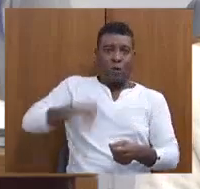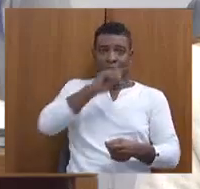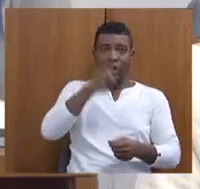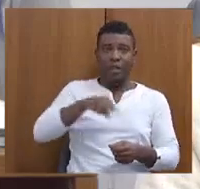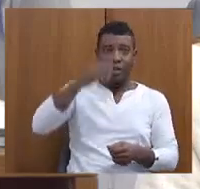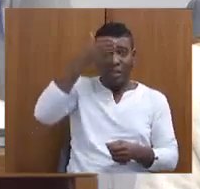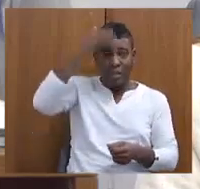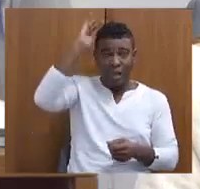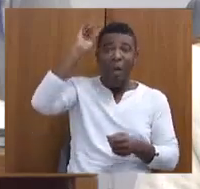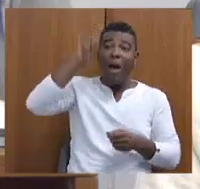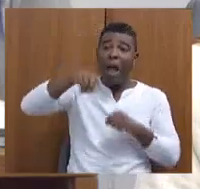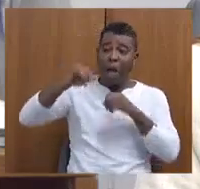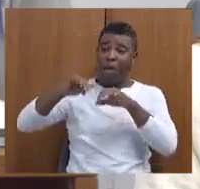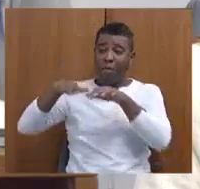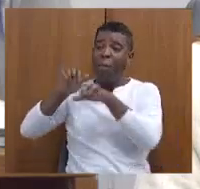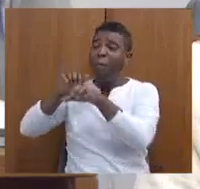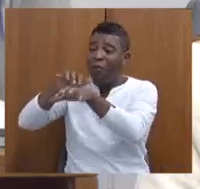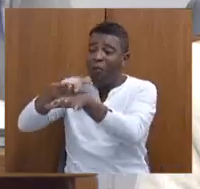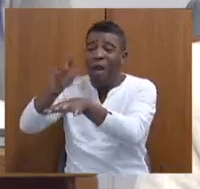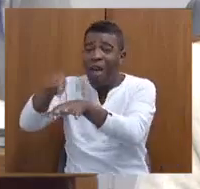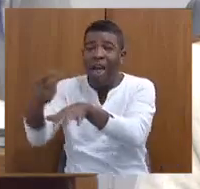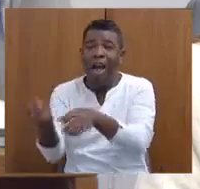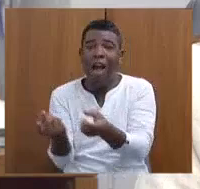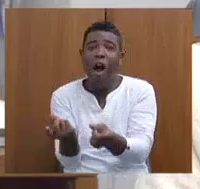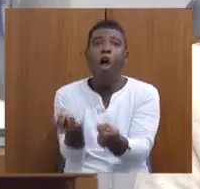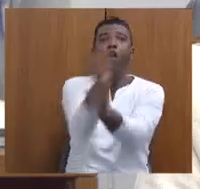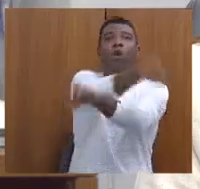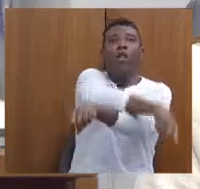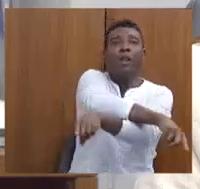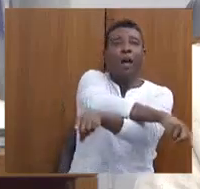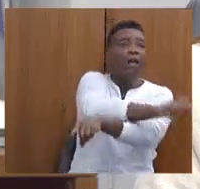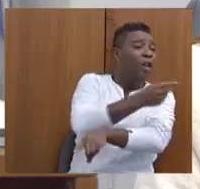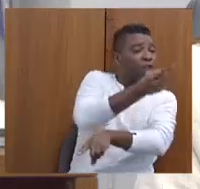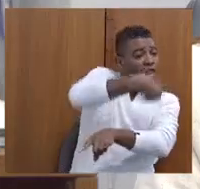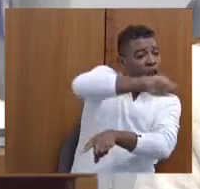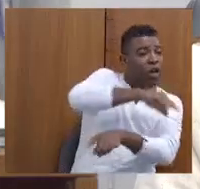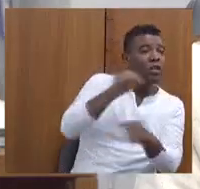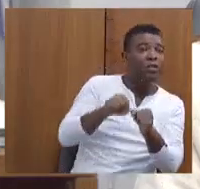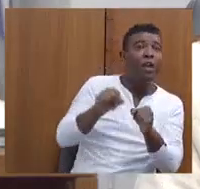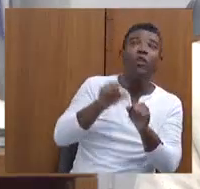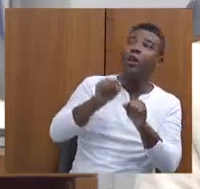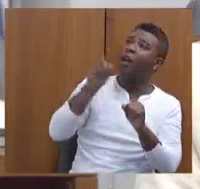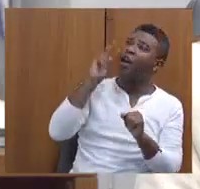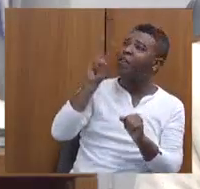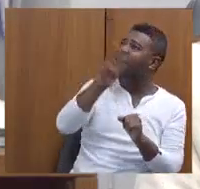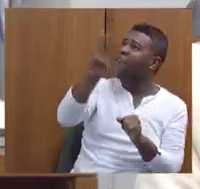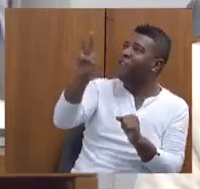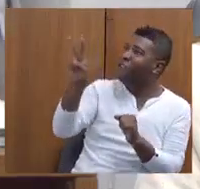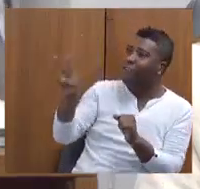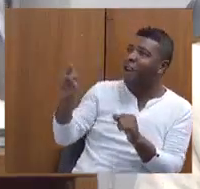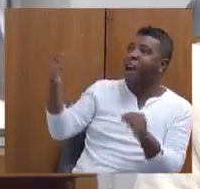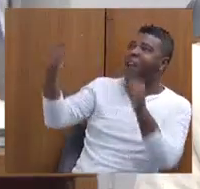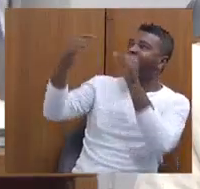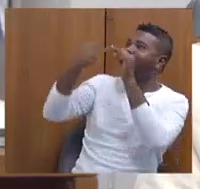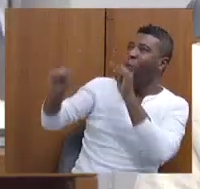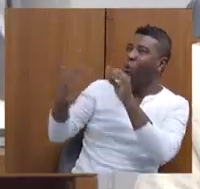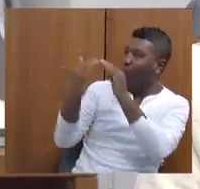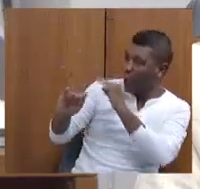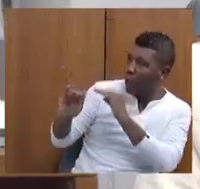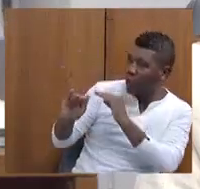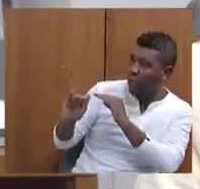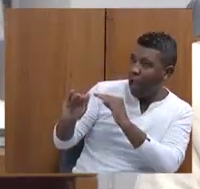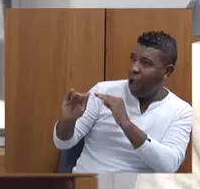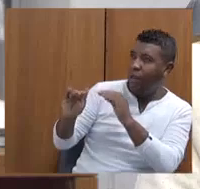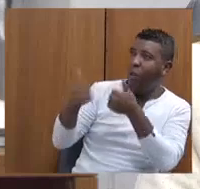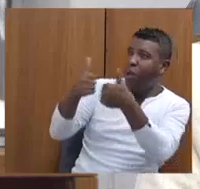inverso porque não deu certo aqui a gente vai na conta daquilo que não deu certo porque há uma defesa do mercado te sobrepõe